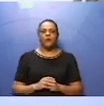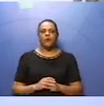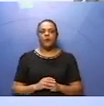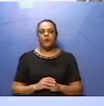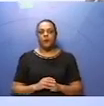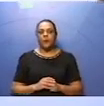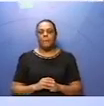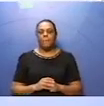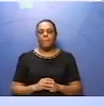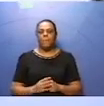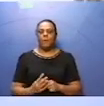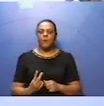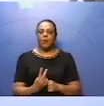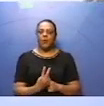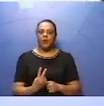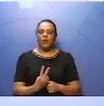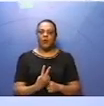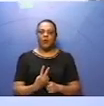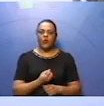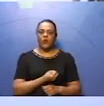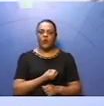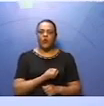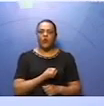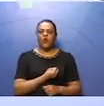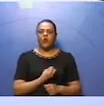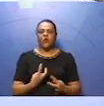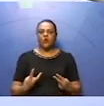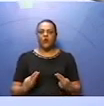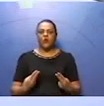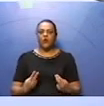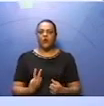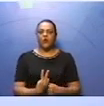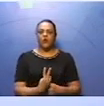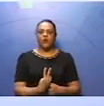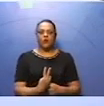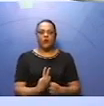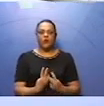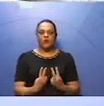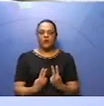Como as duas potências têm as bases iguais, que é o 2,